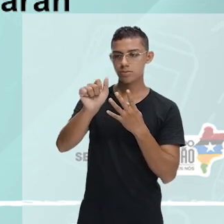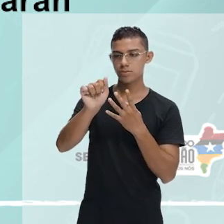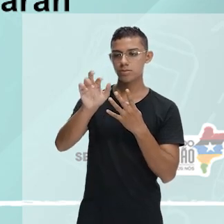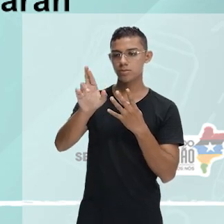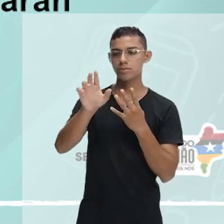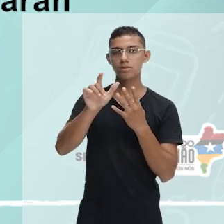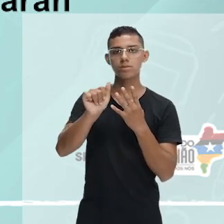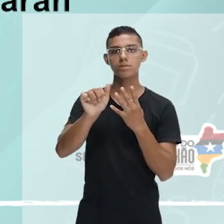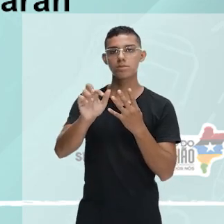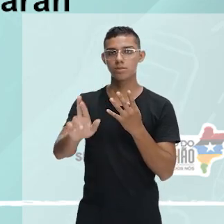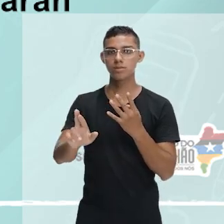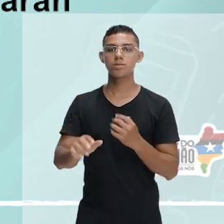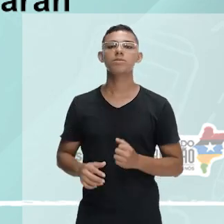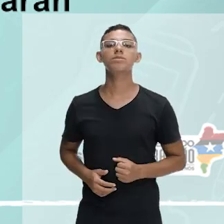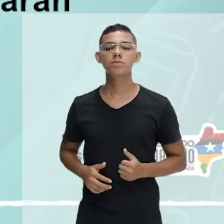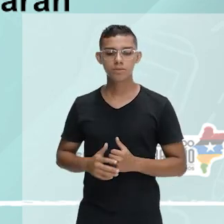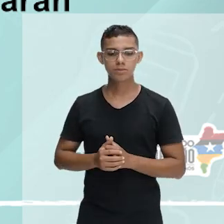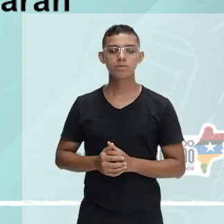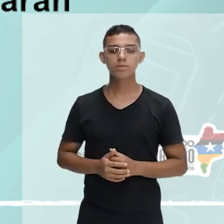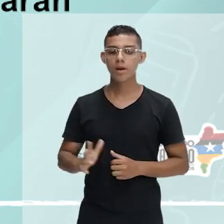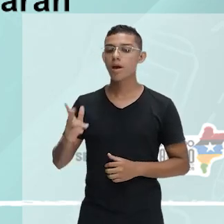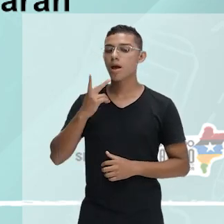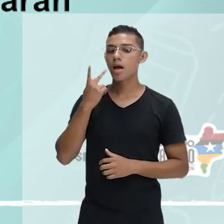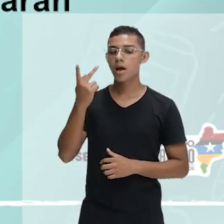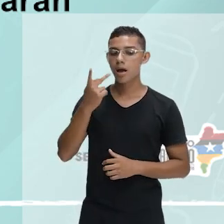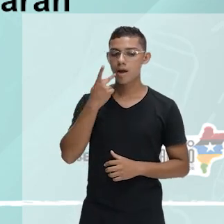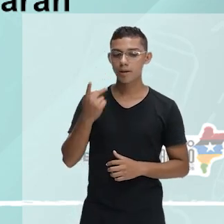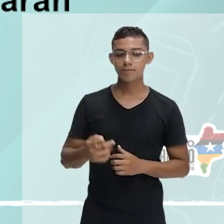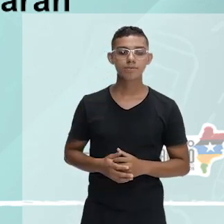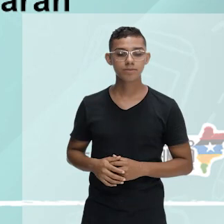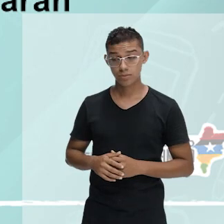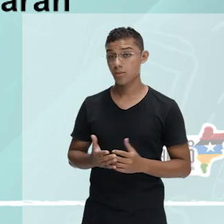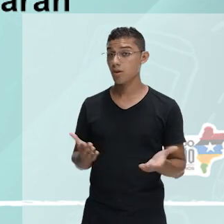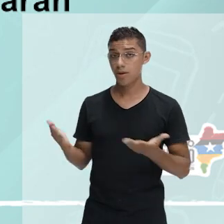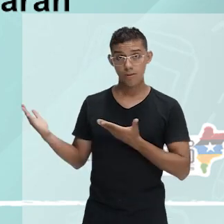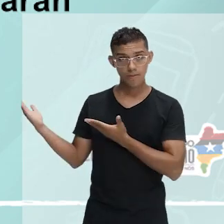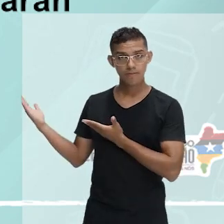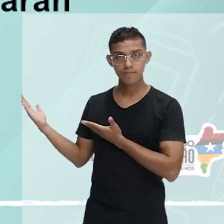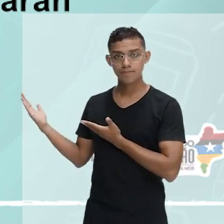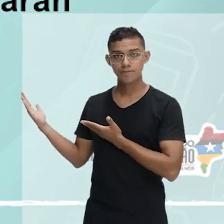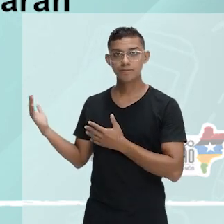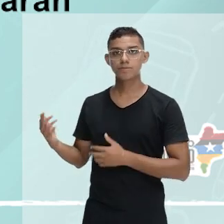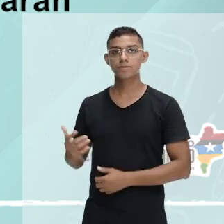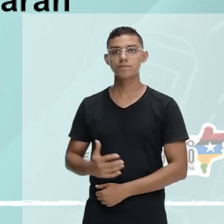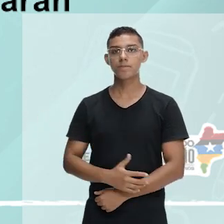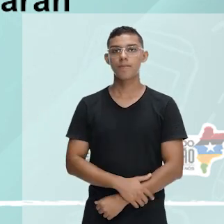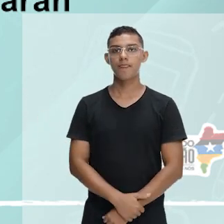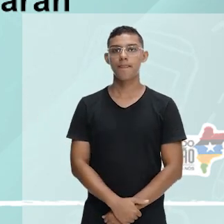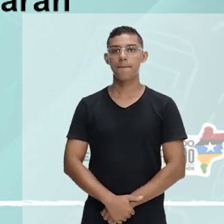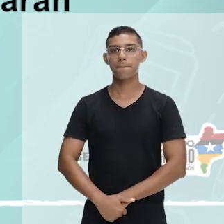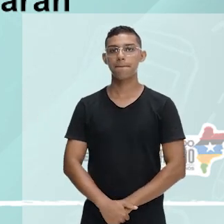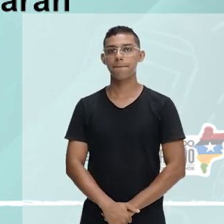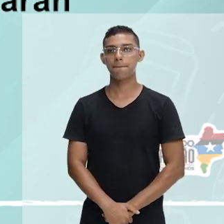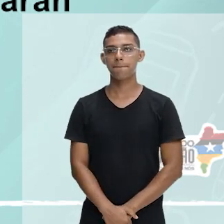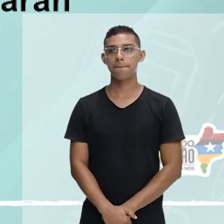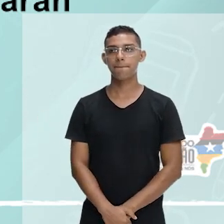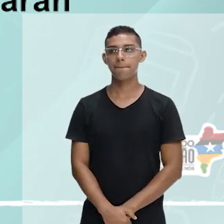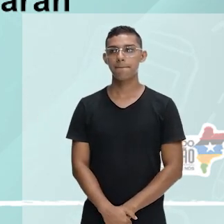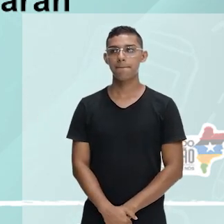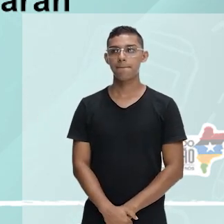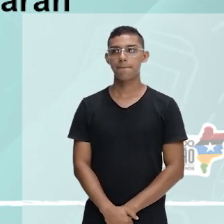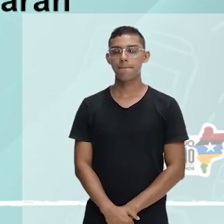por hablar. Hablar. Então, yo hablara, tú hablara, él